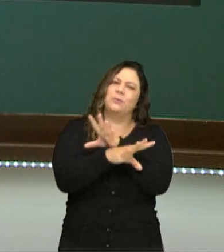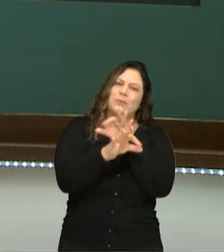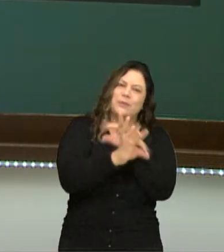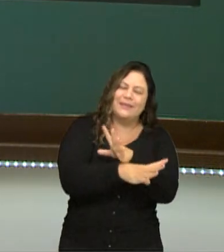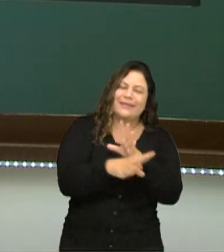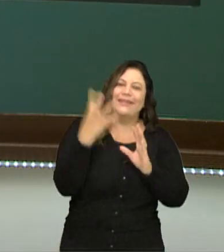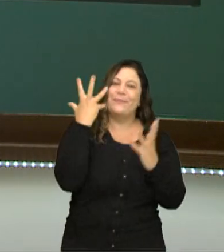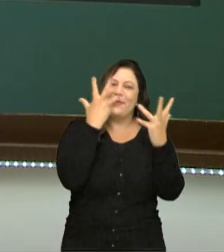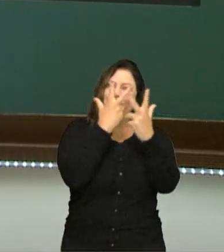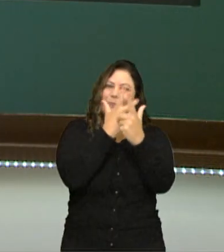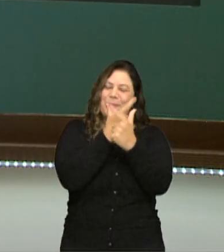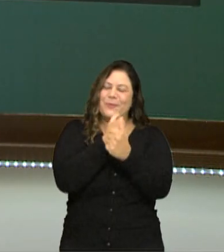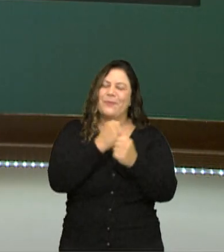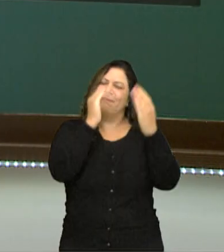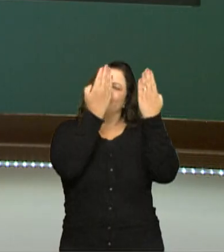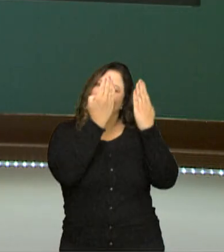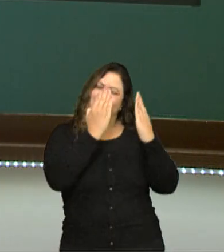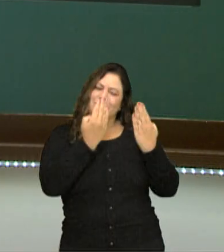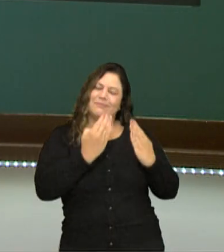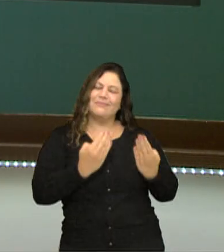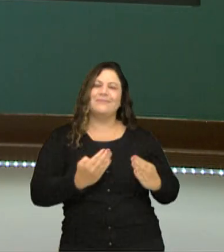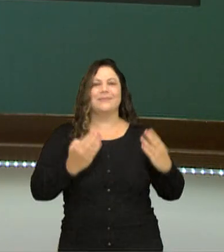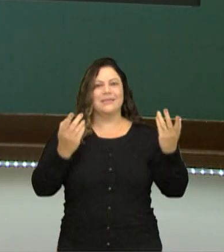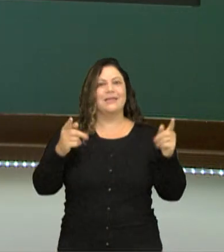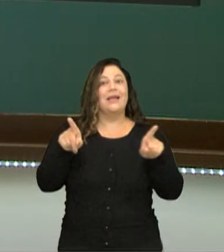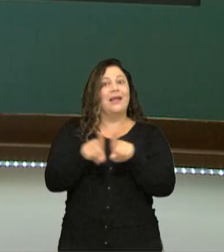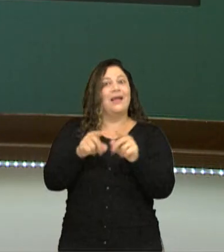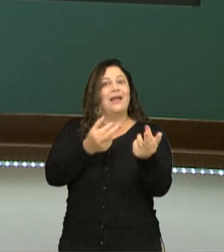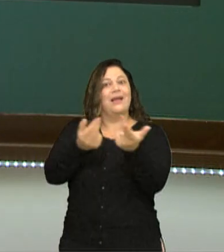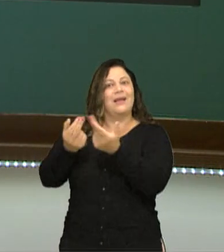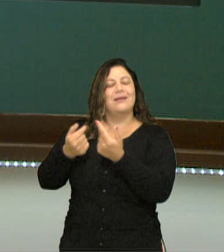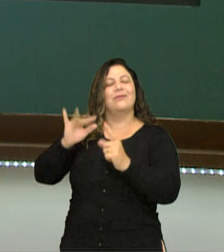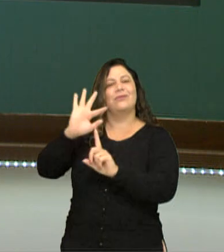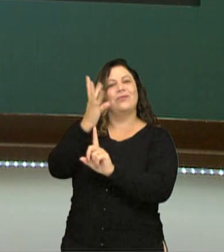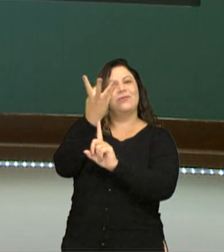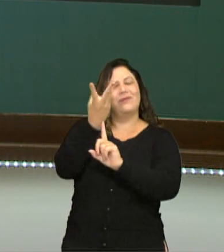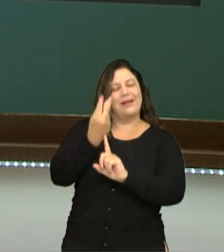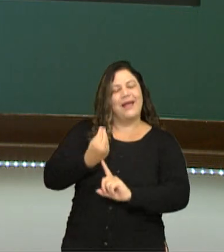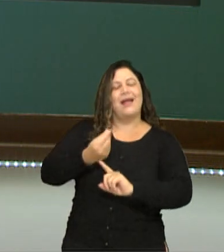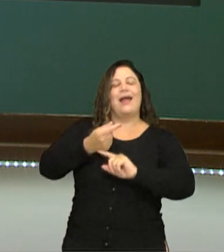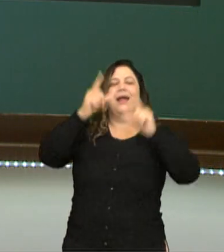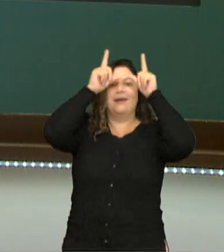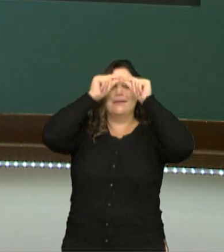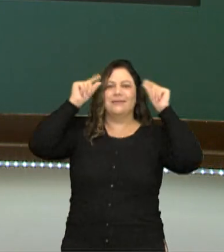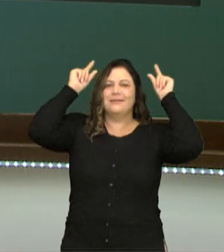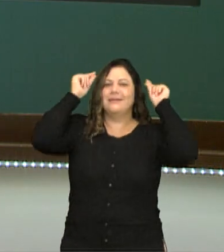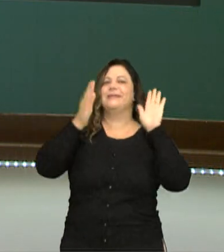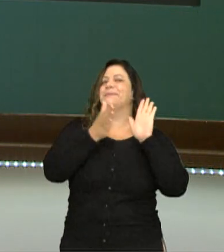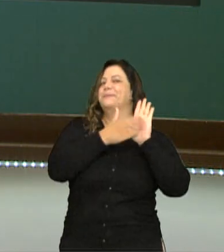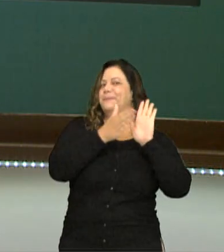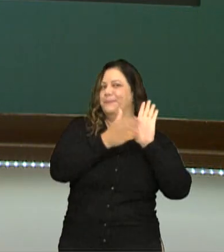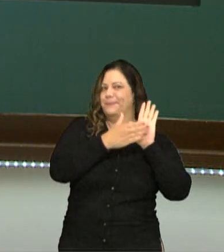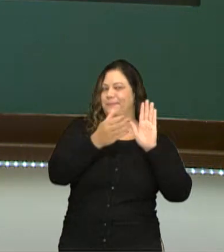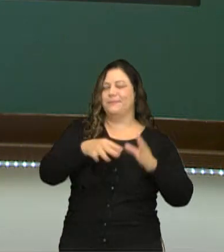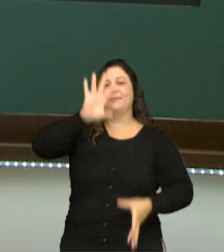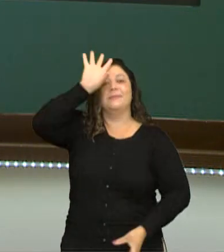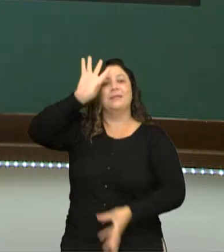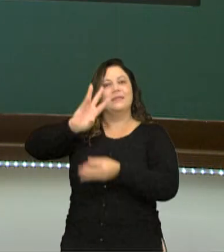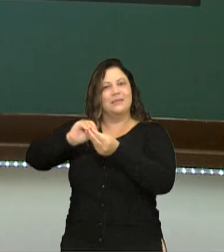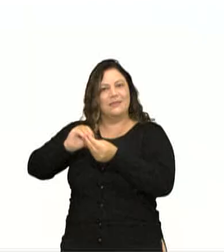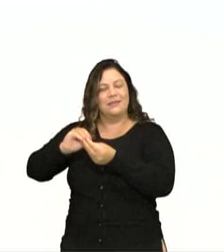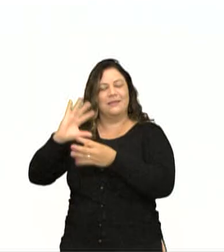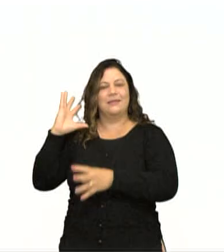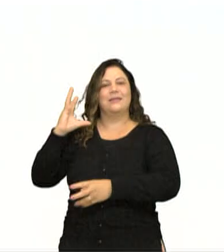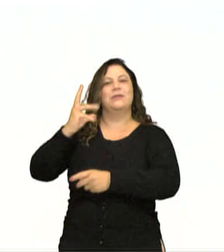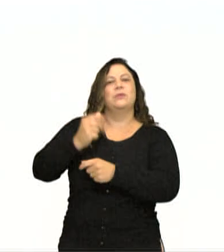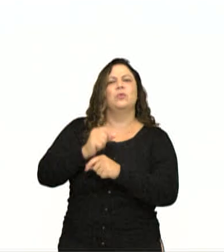bem harmônico, né? Simétrico, como a arte grega propõe, tá bom? Então, retomando o que nós vimos hoje,